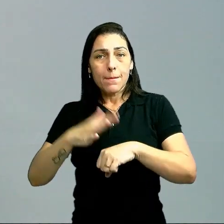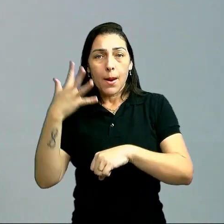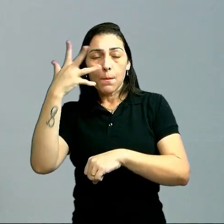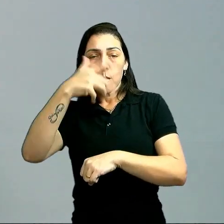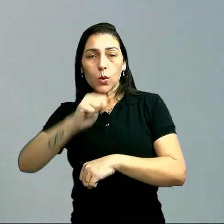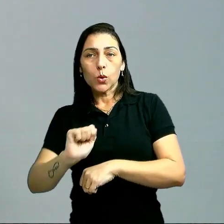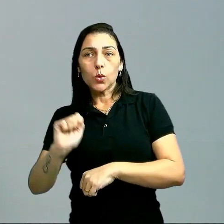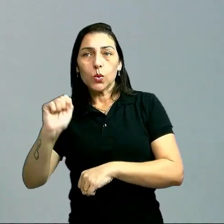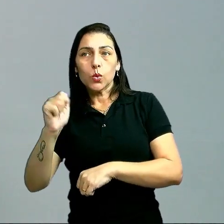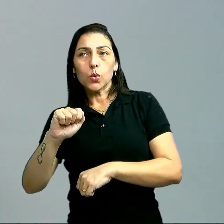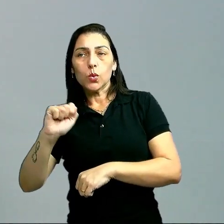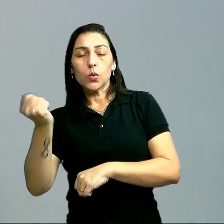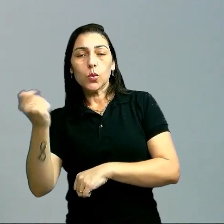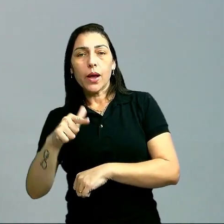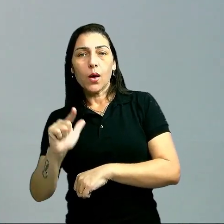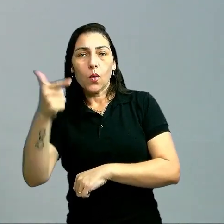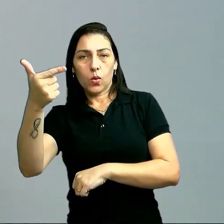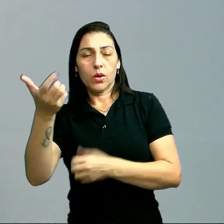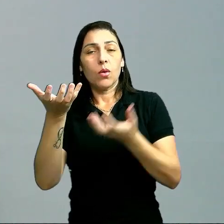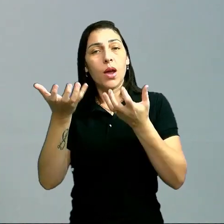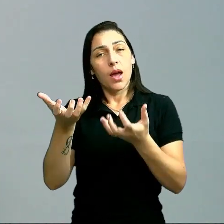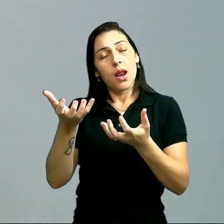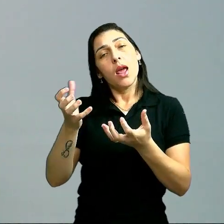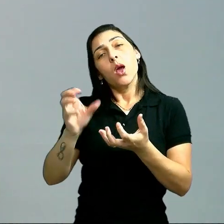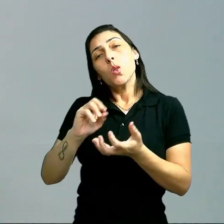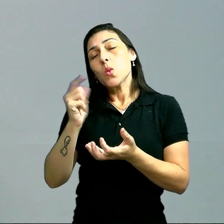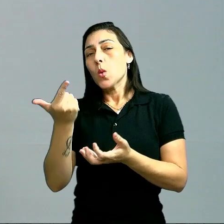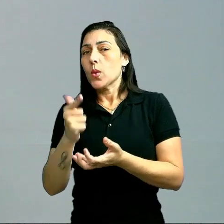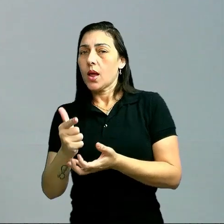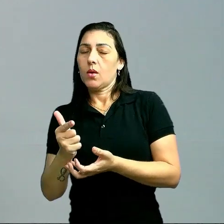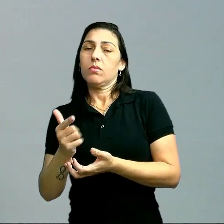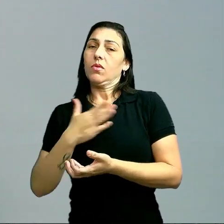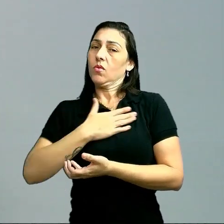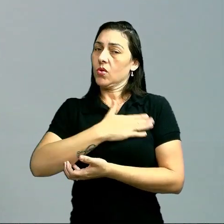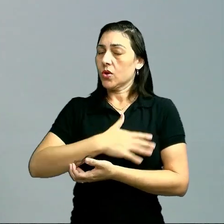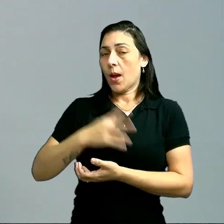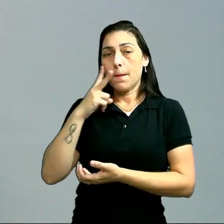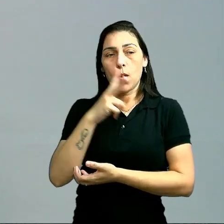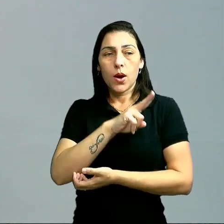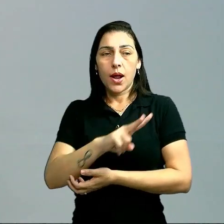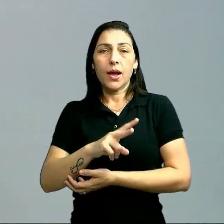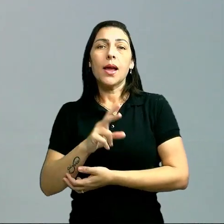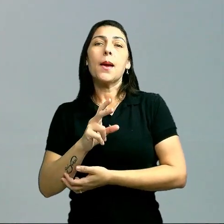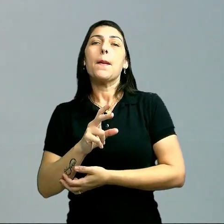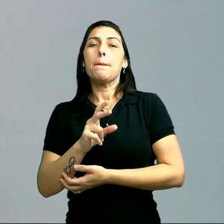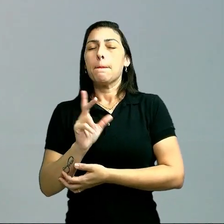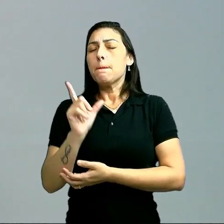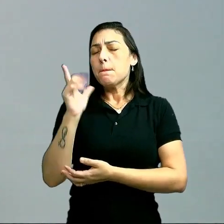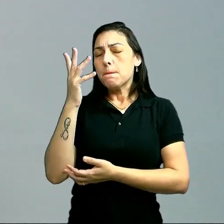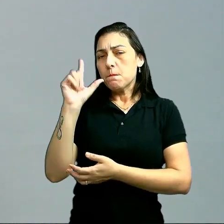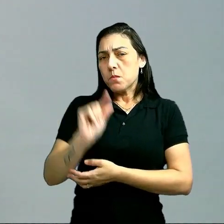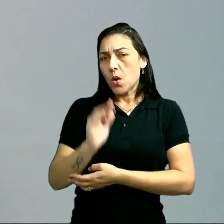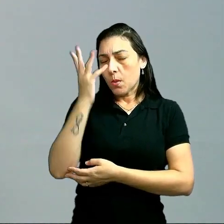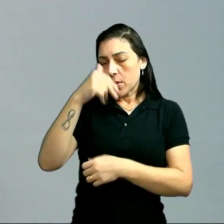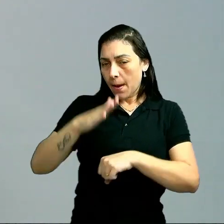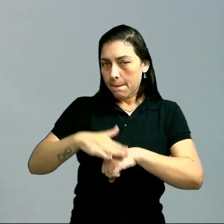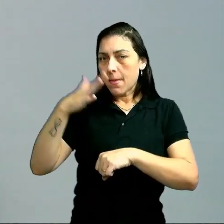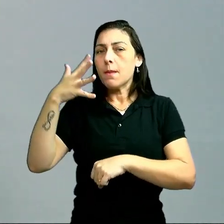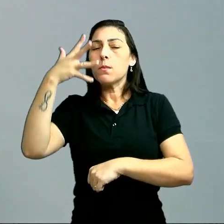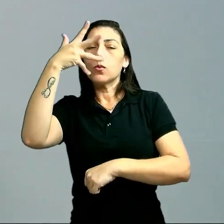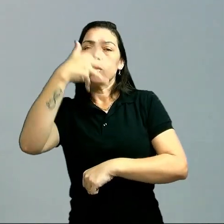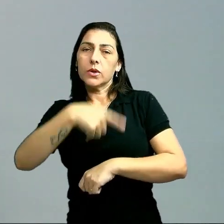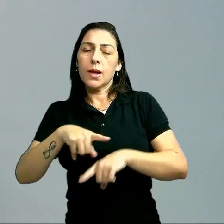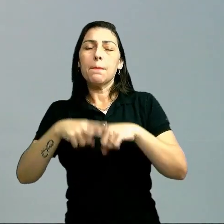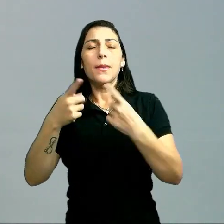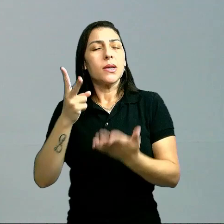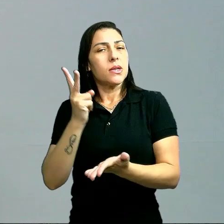do que a outra, eu querendo ou não, eu gostando ou não. O meu olhar dizendo que aquela coisa menos bonita é a mais bonita,